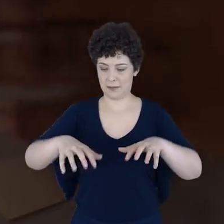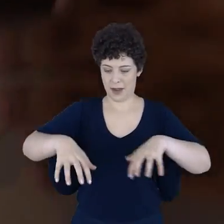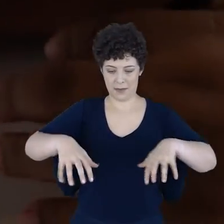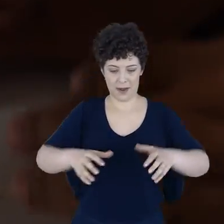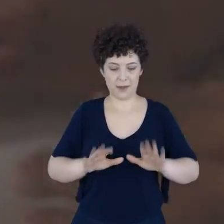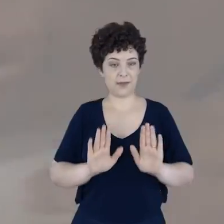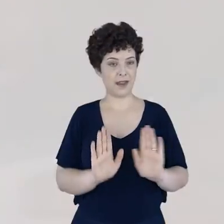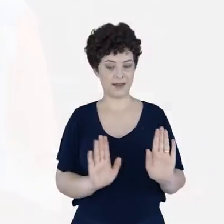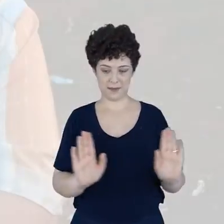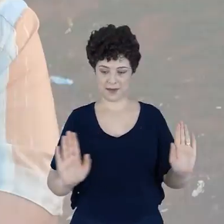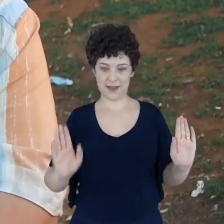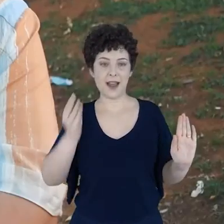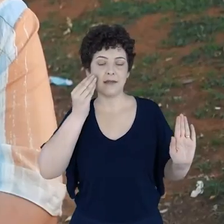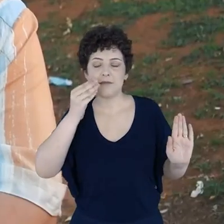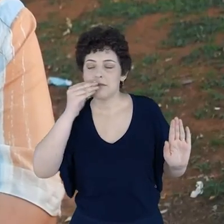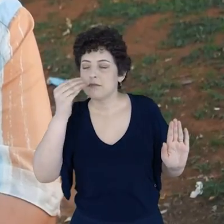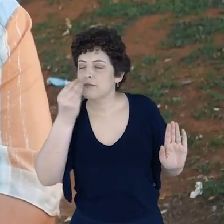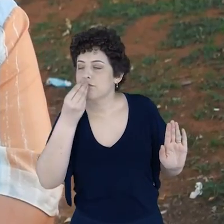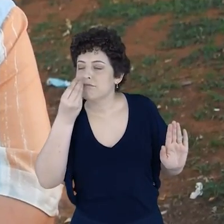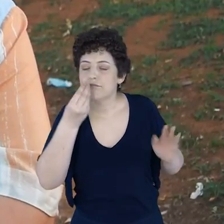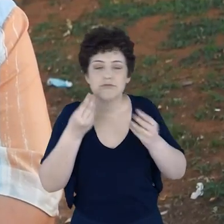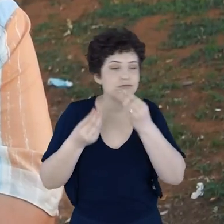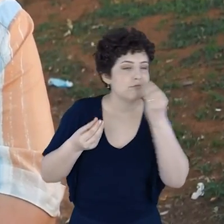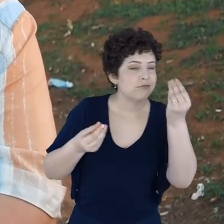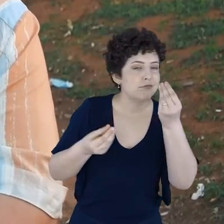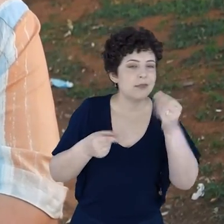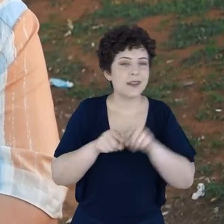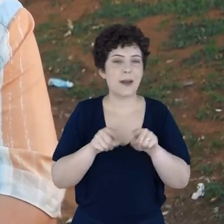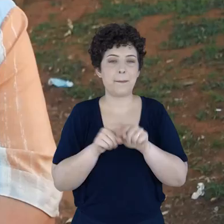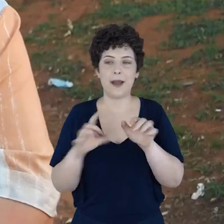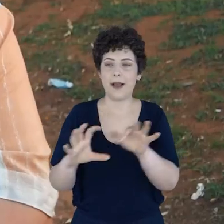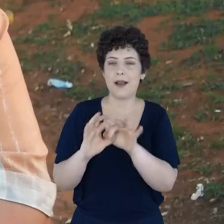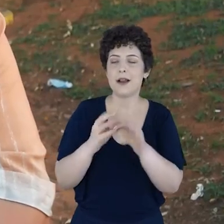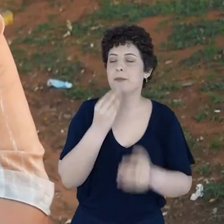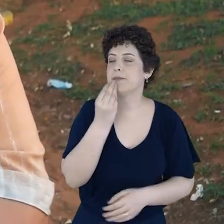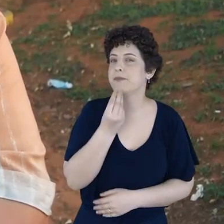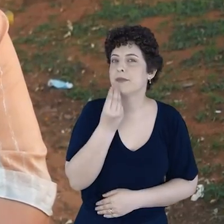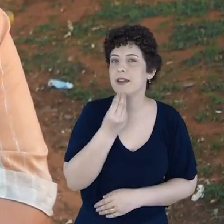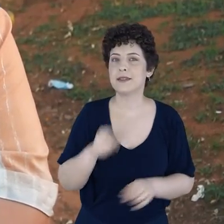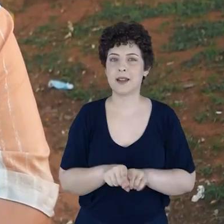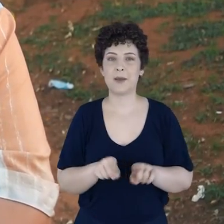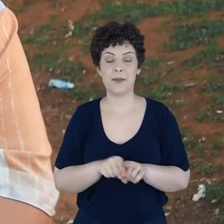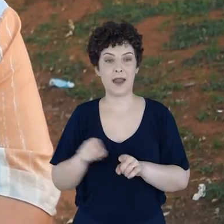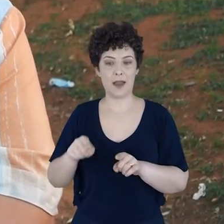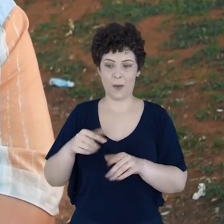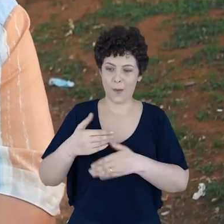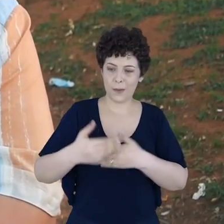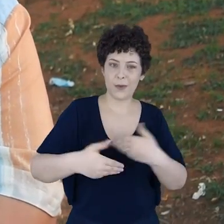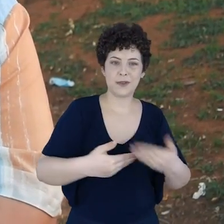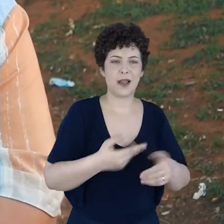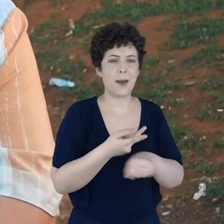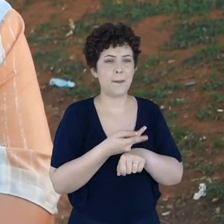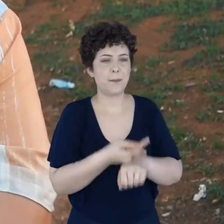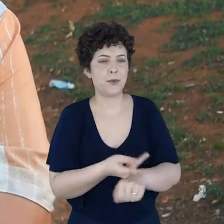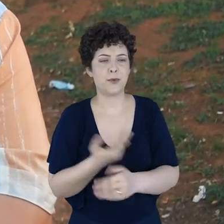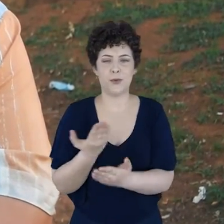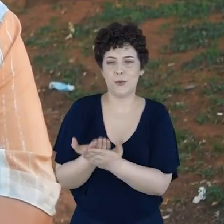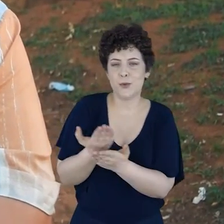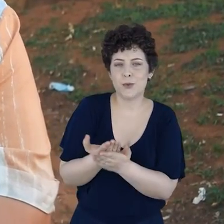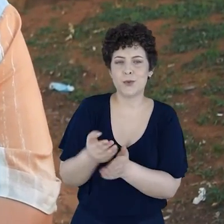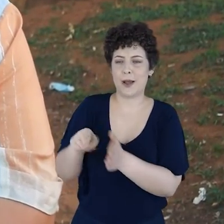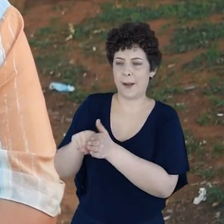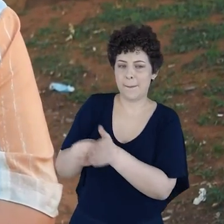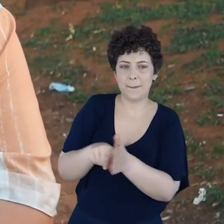cena. Mãos tocam braille. Bem como experiências olfativas que se relacionam ao paladar. Carla Cremonese. E é um processo de busca,